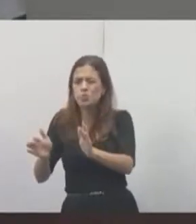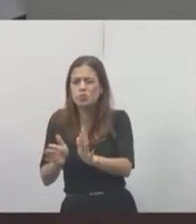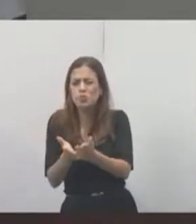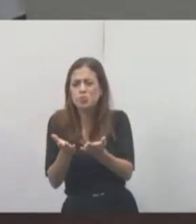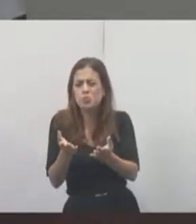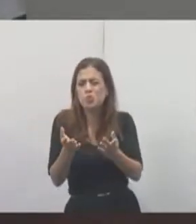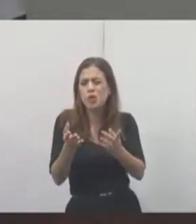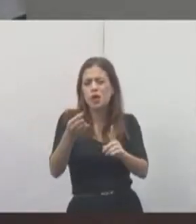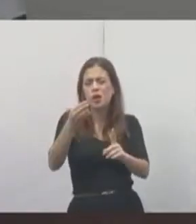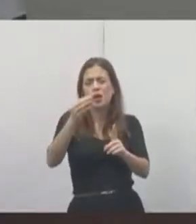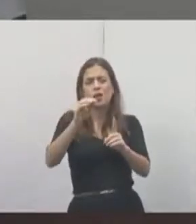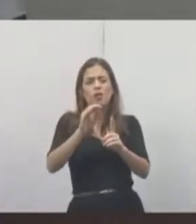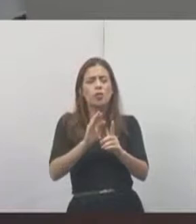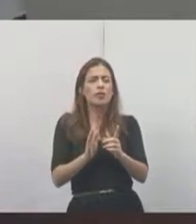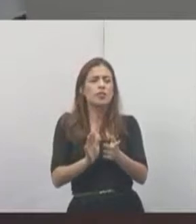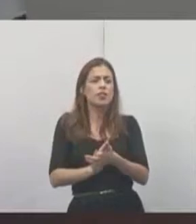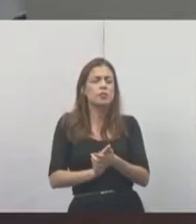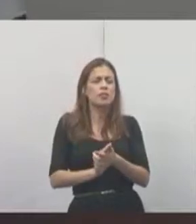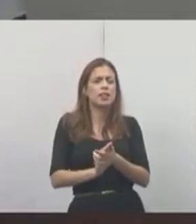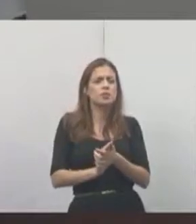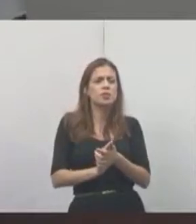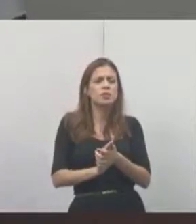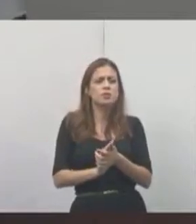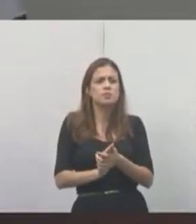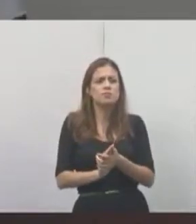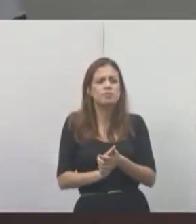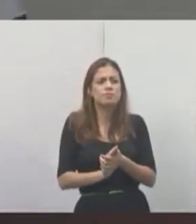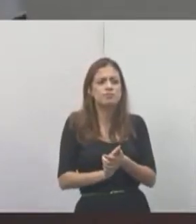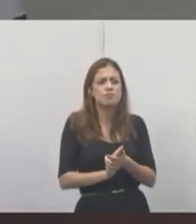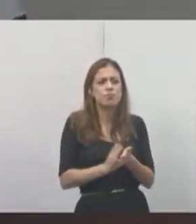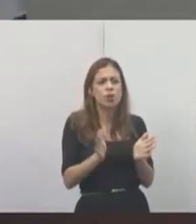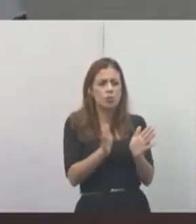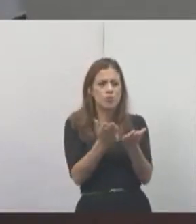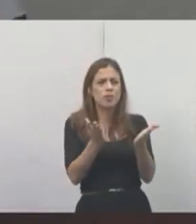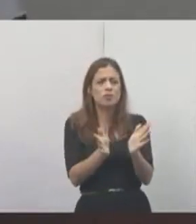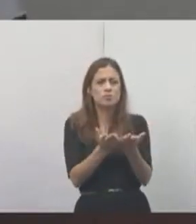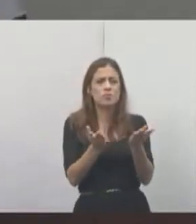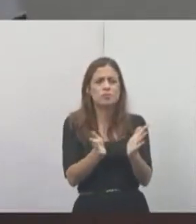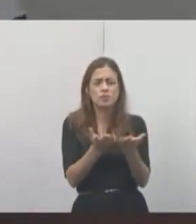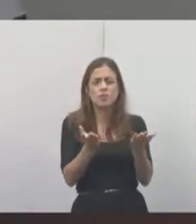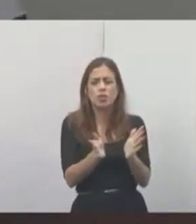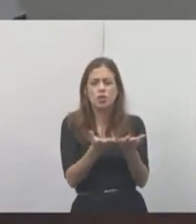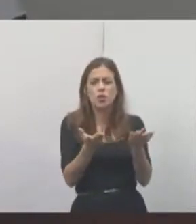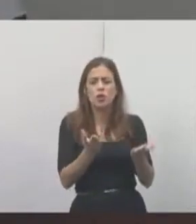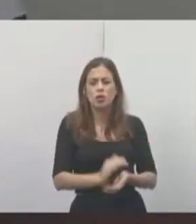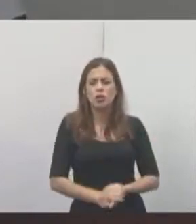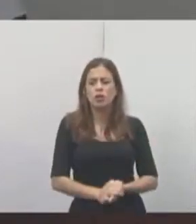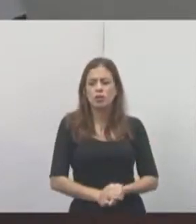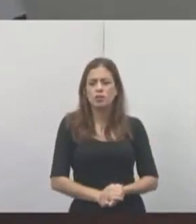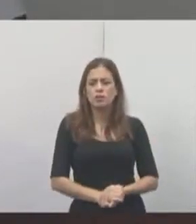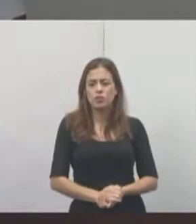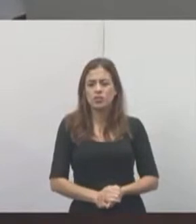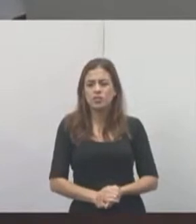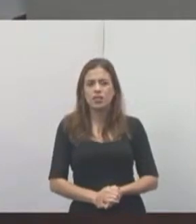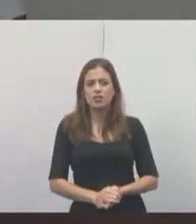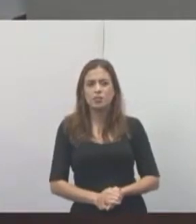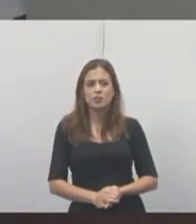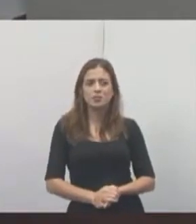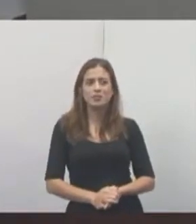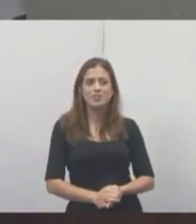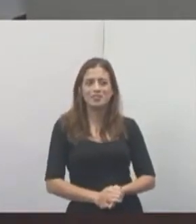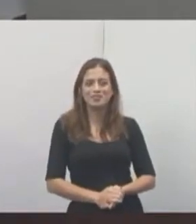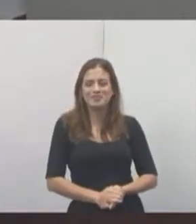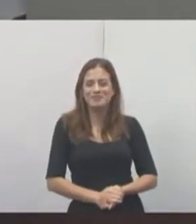de vulnerabilidade social que pedem, né, ali ajuda na Praça Conde